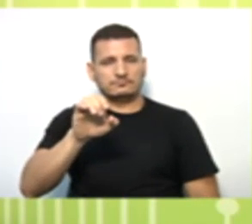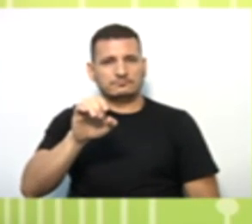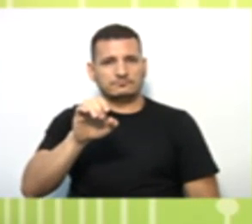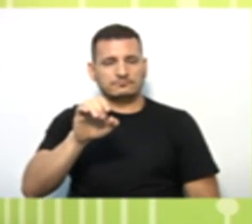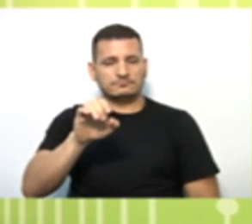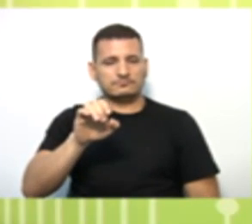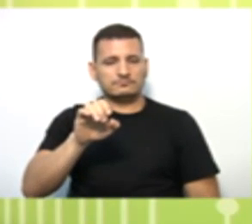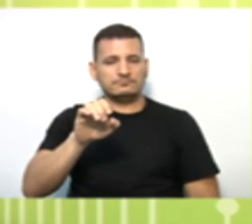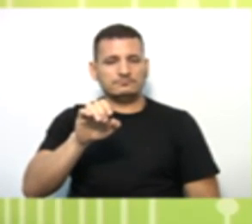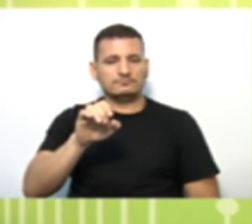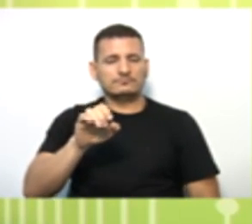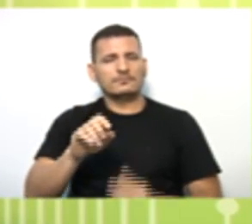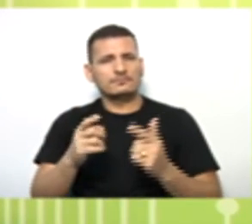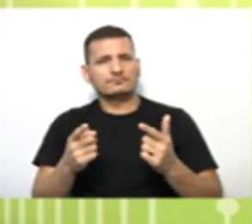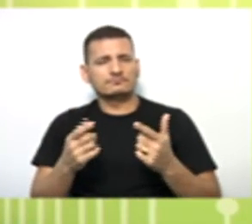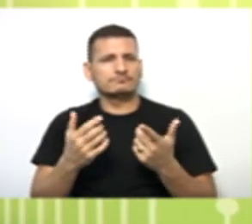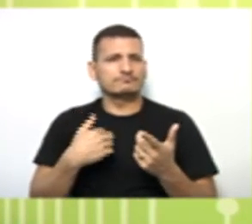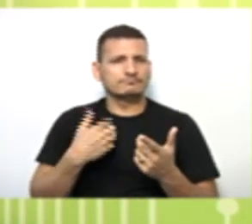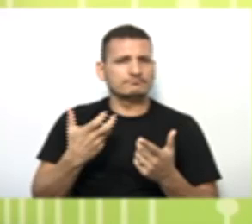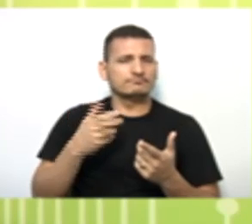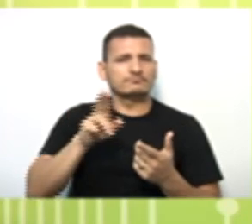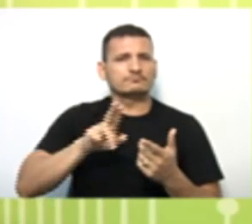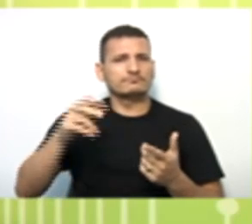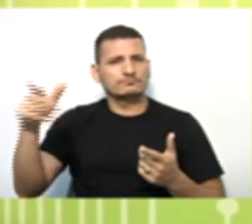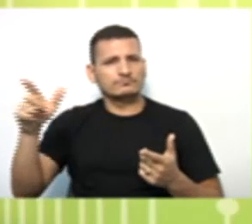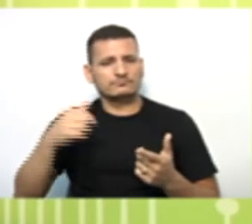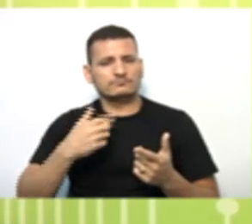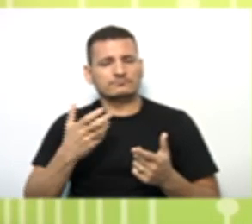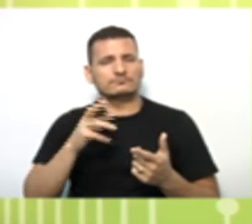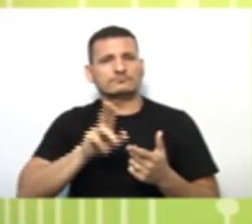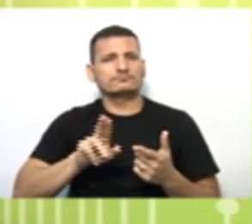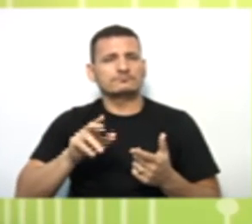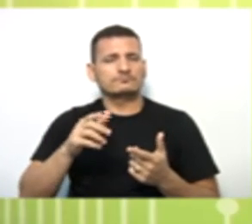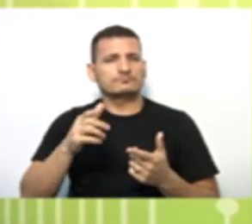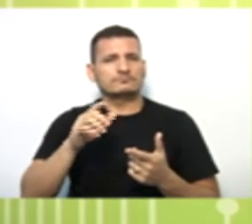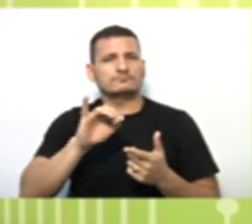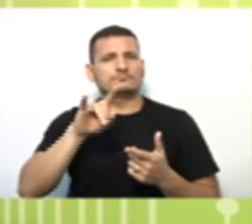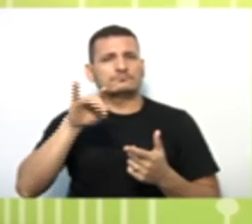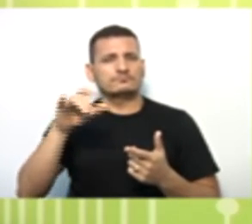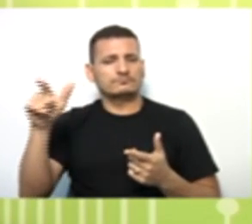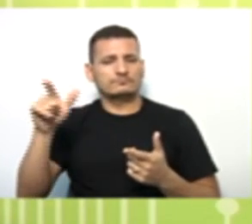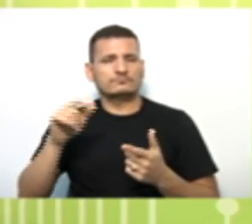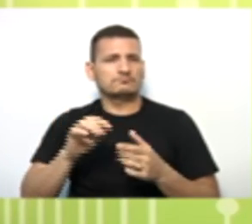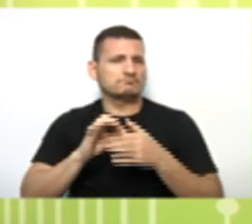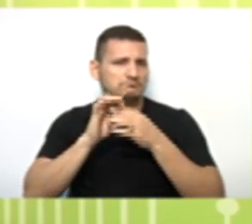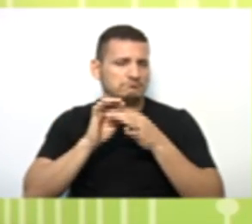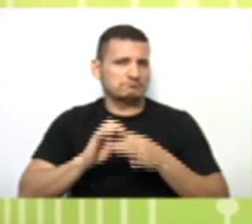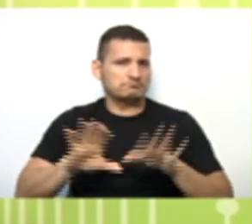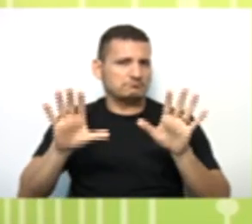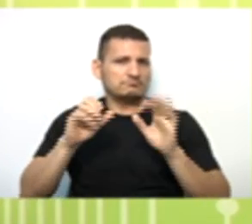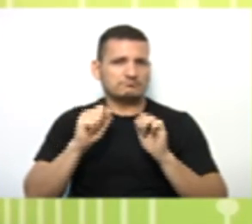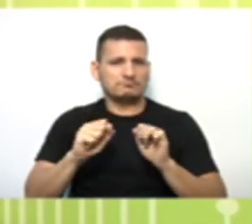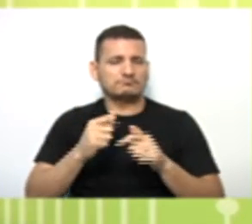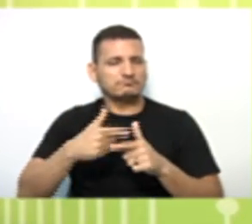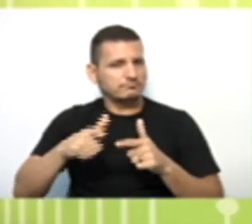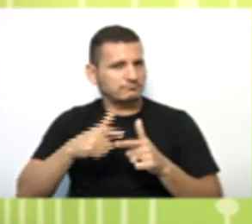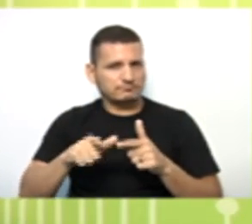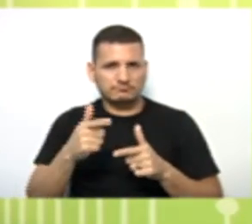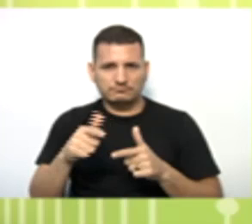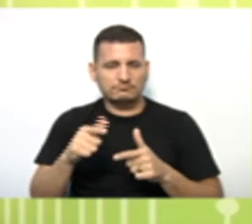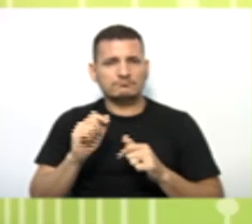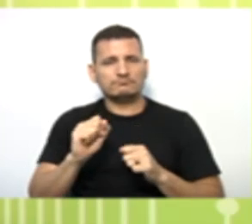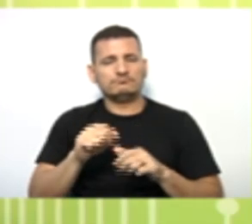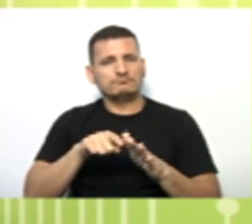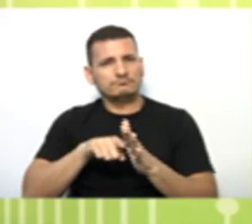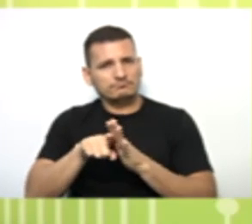usar. Mas, professor, eu quero usar outra IDE, não quero usar essa aí que você ensinou. Fique à vontade, não tem nenhum problema, você pode pesquisar